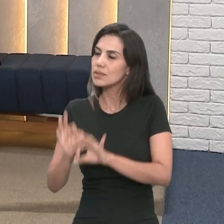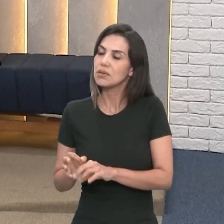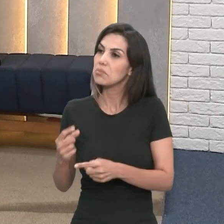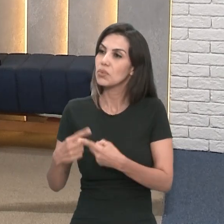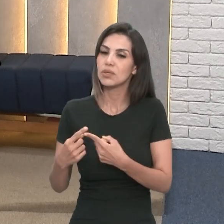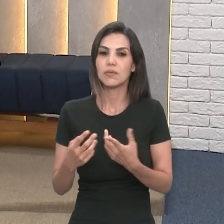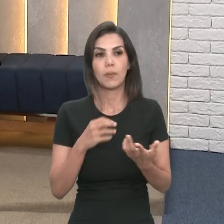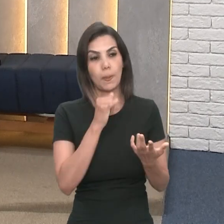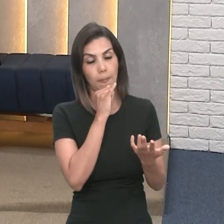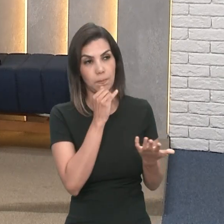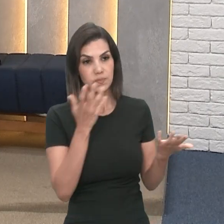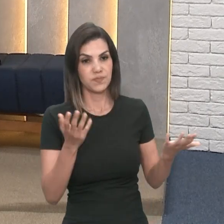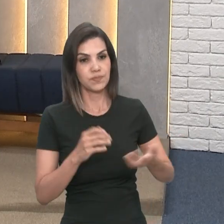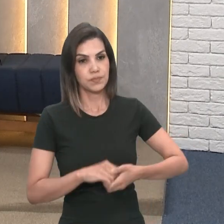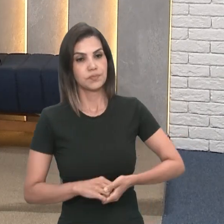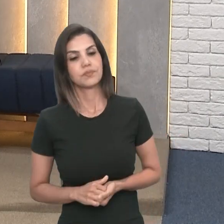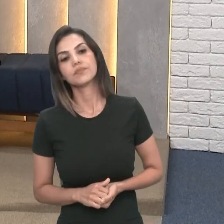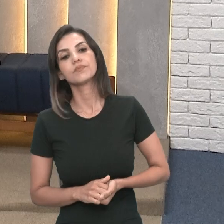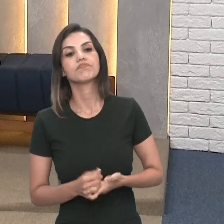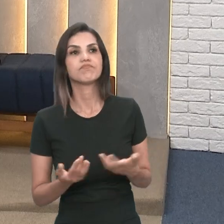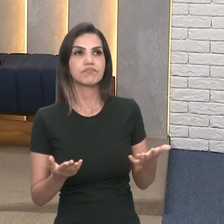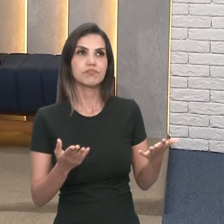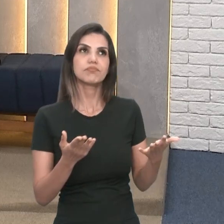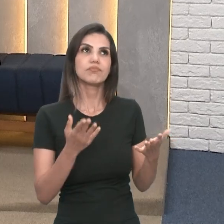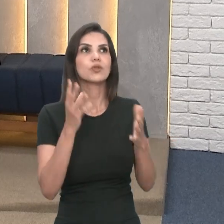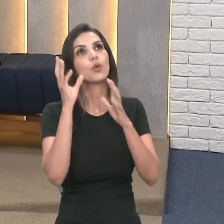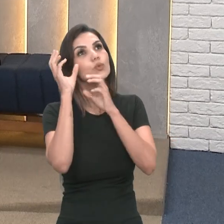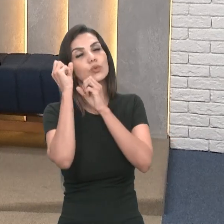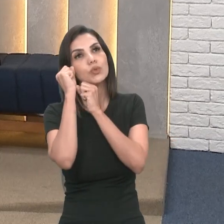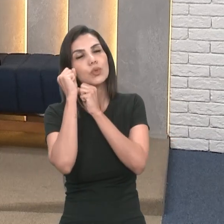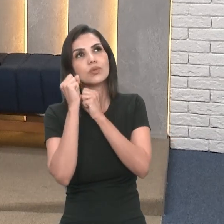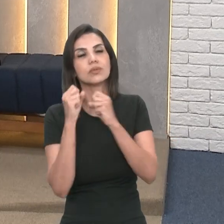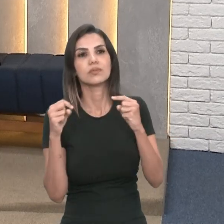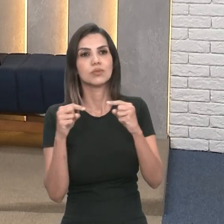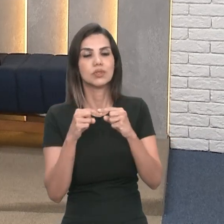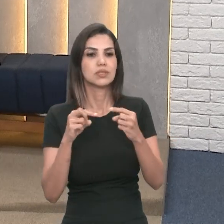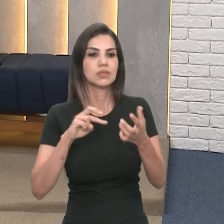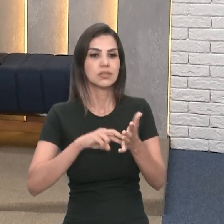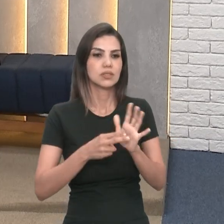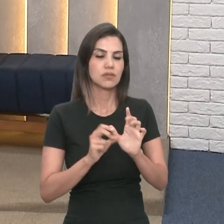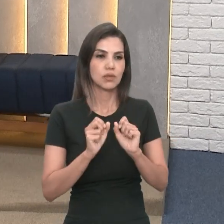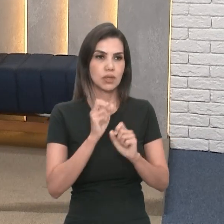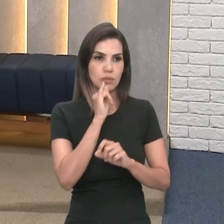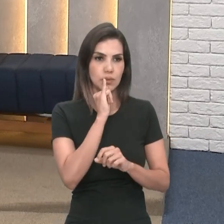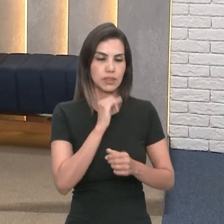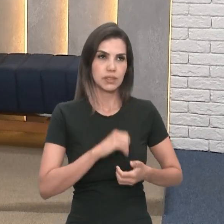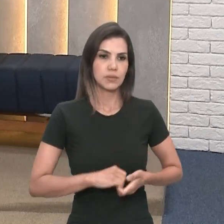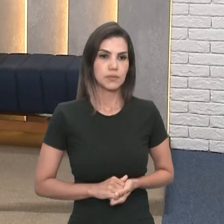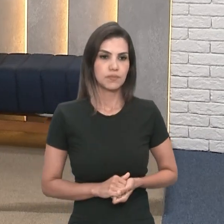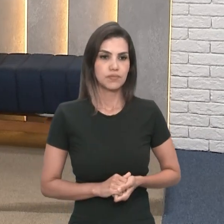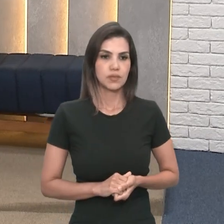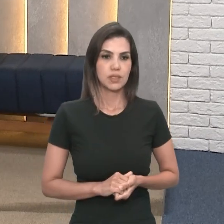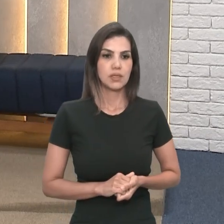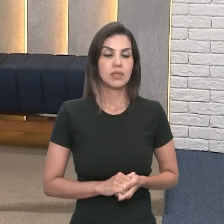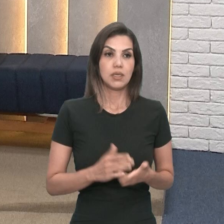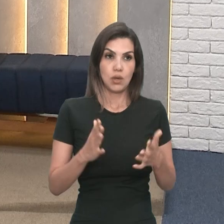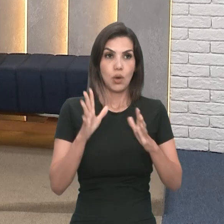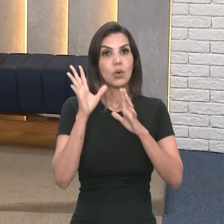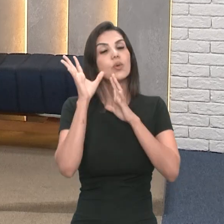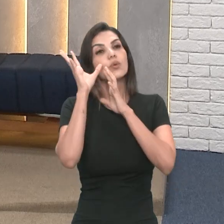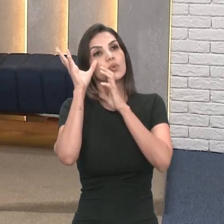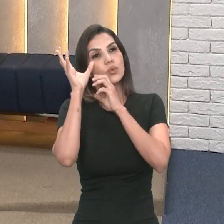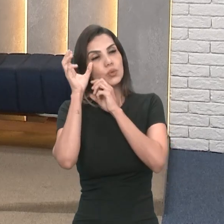sono, a gente não pode considerar o sono como uma ausência de vigília, ou seja, você foi lá e desligou. Porque o sono, do ponto de vista,